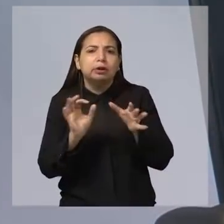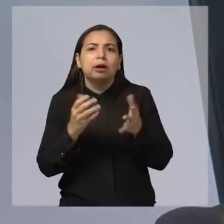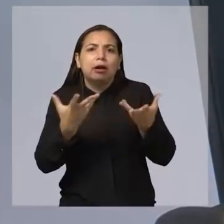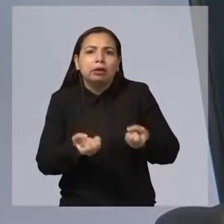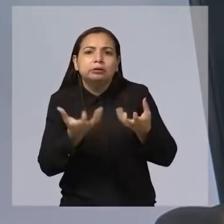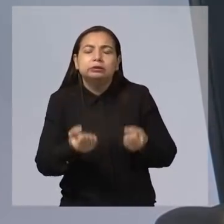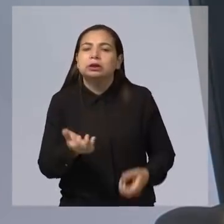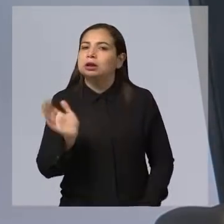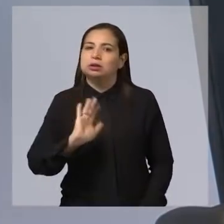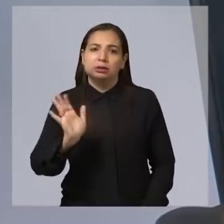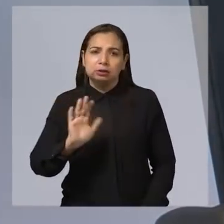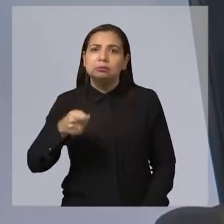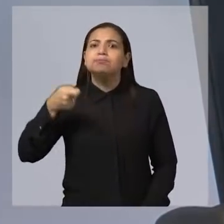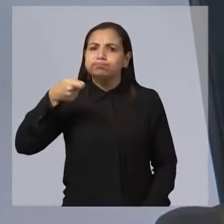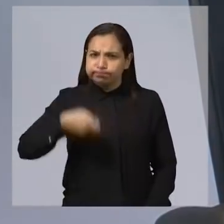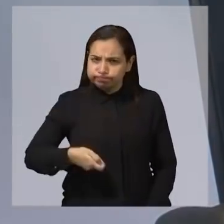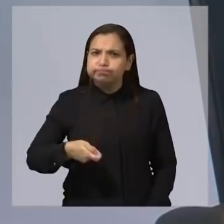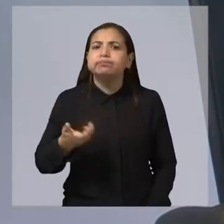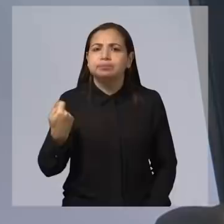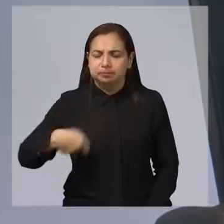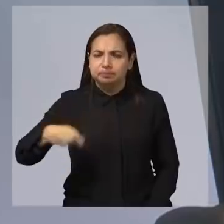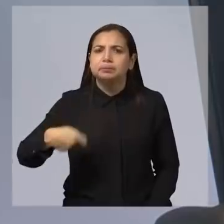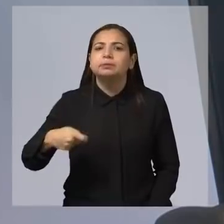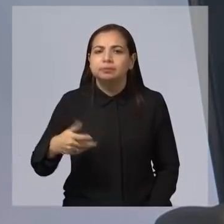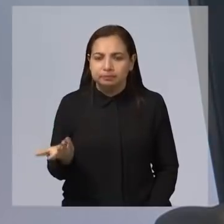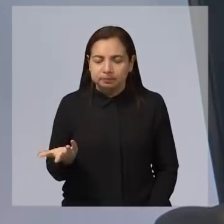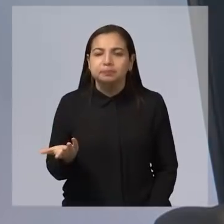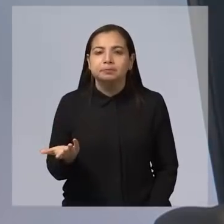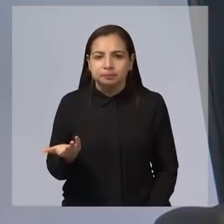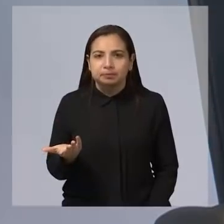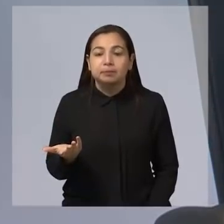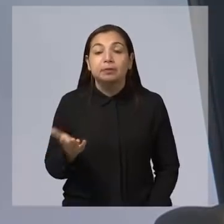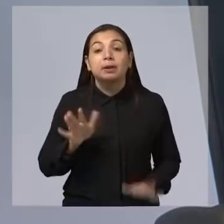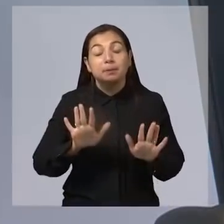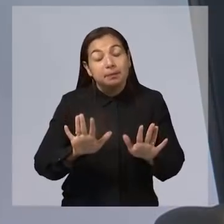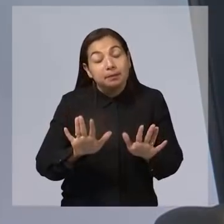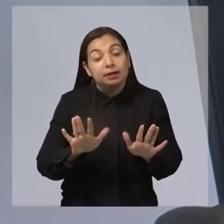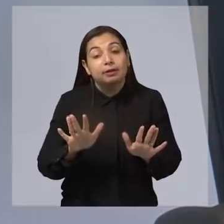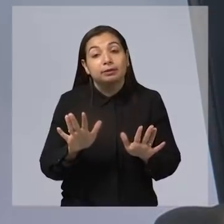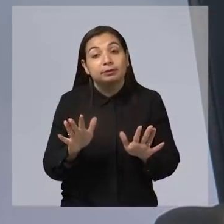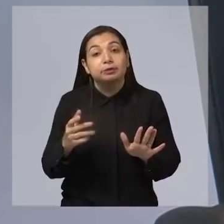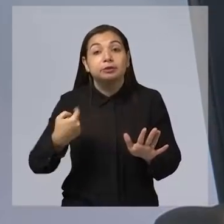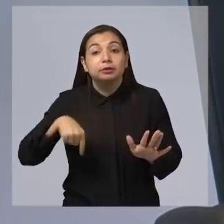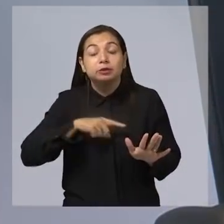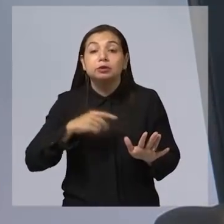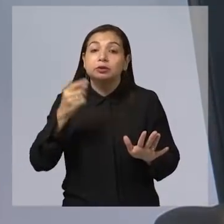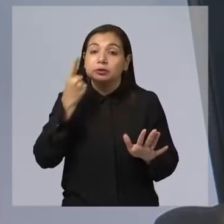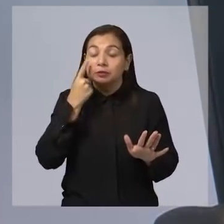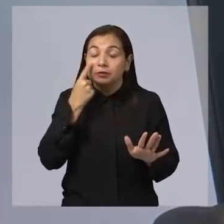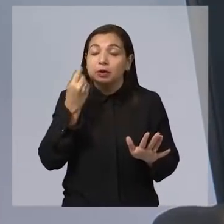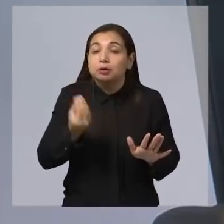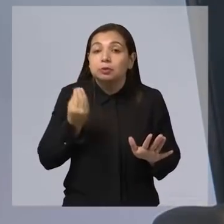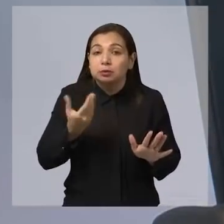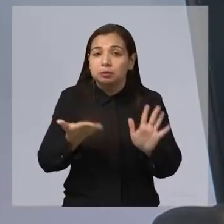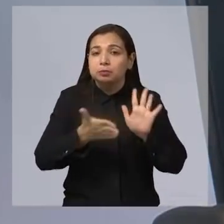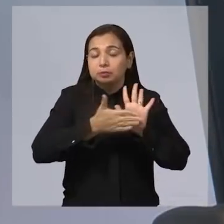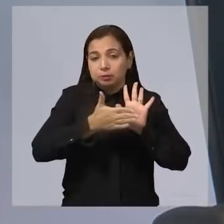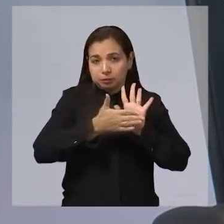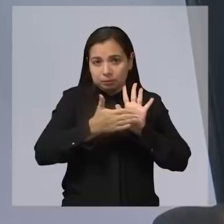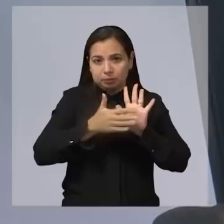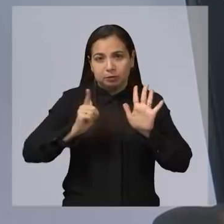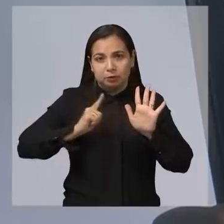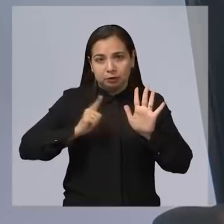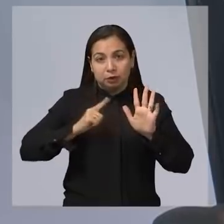dessa forma, então tolerância zero, usando-se a lei que tem. Mas, lógico, por exemplo, essa proposta do